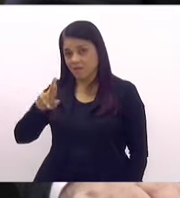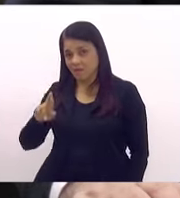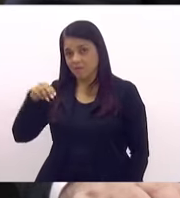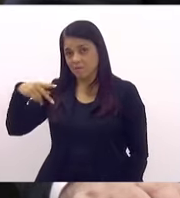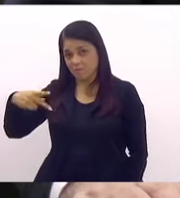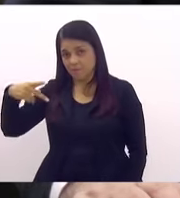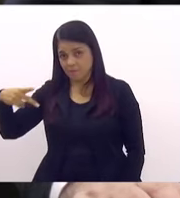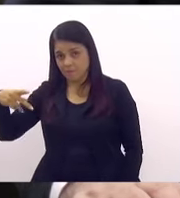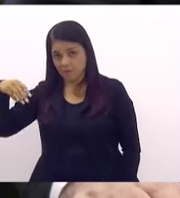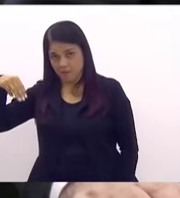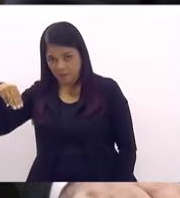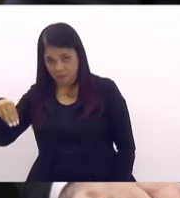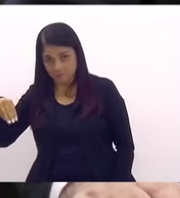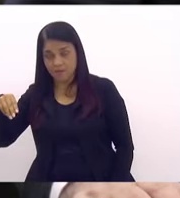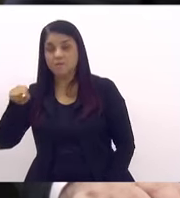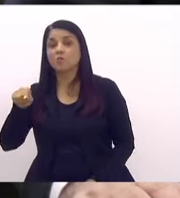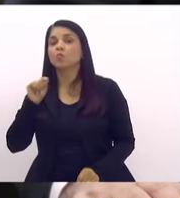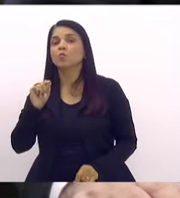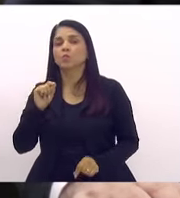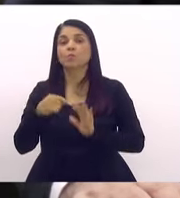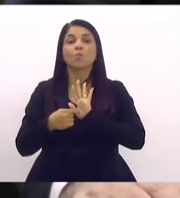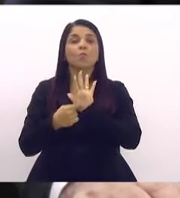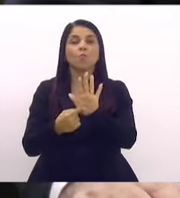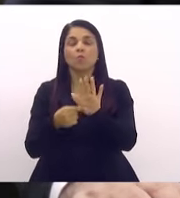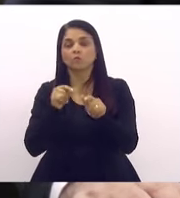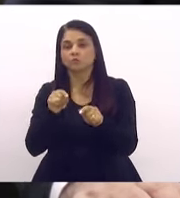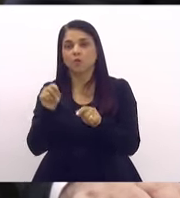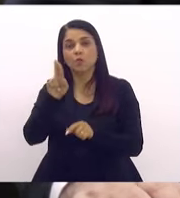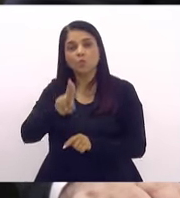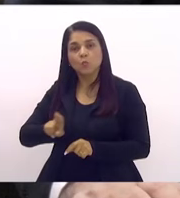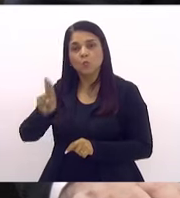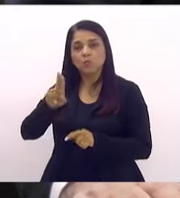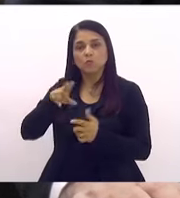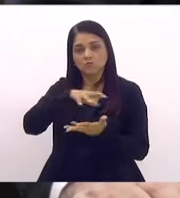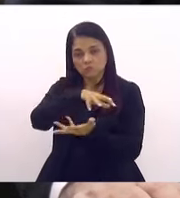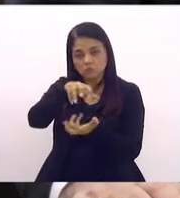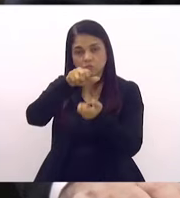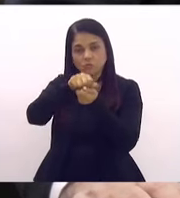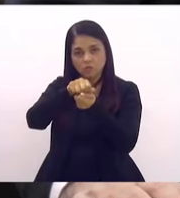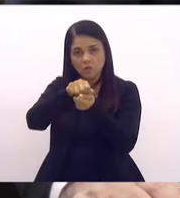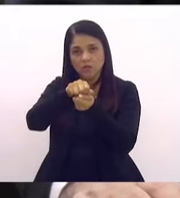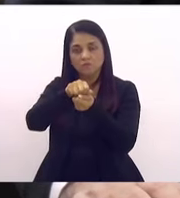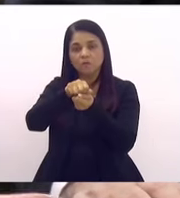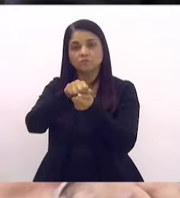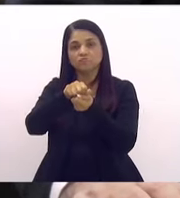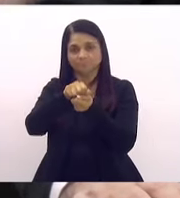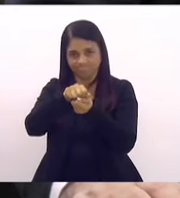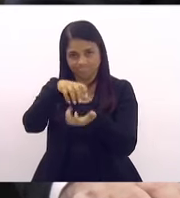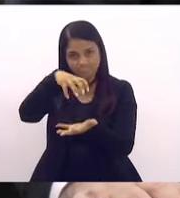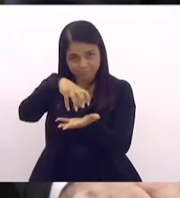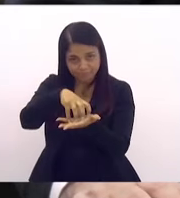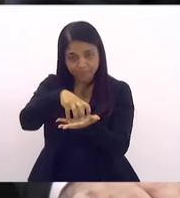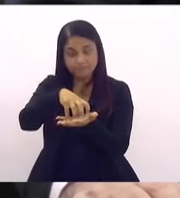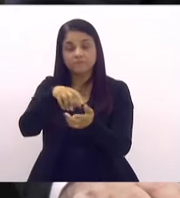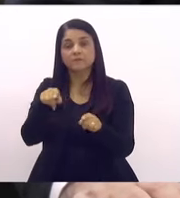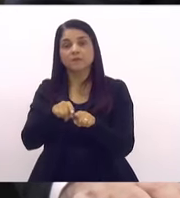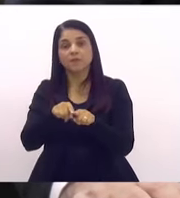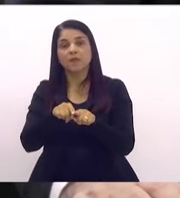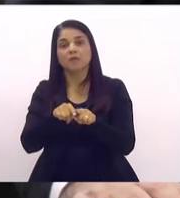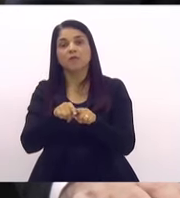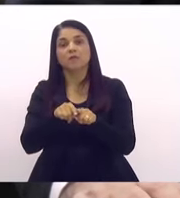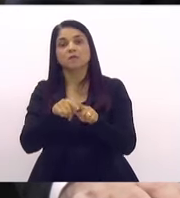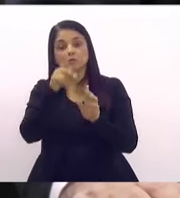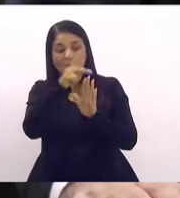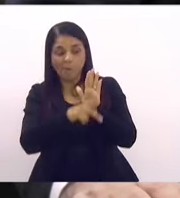é colocada como de uso sustentável, uma unidade de uso sustentável. E quando nós colocamos, através